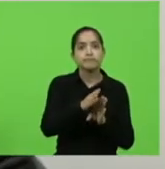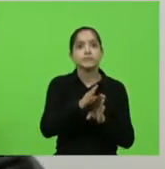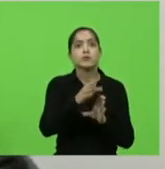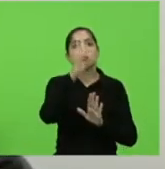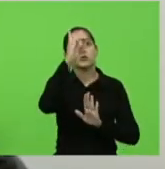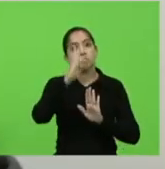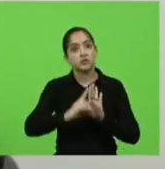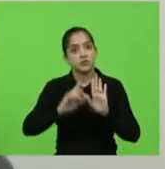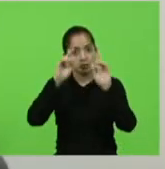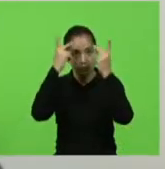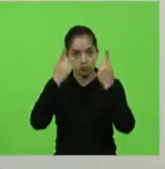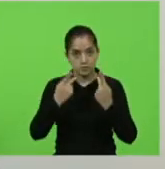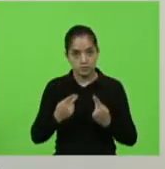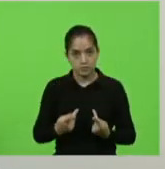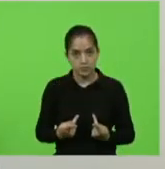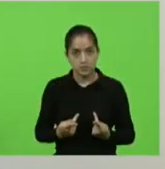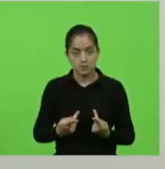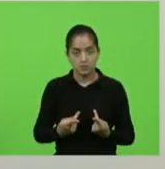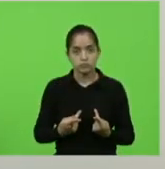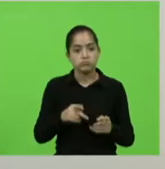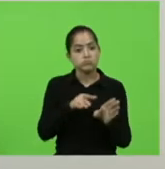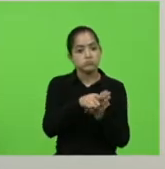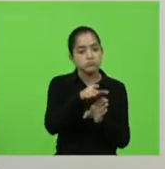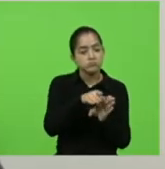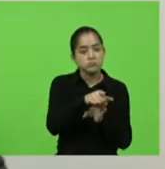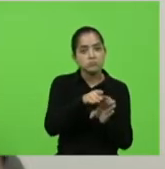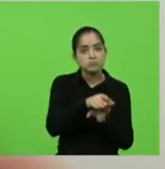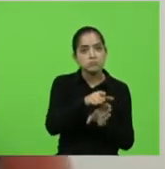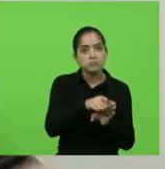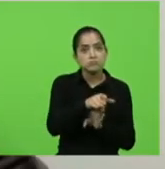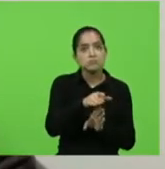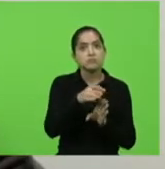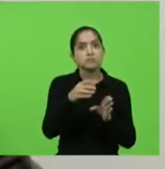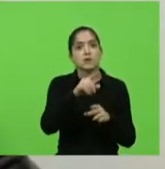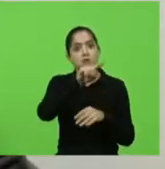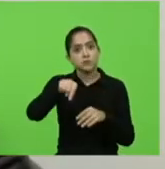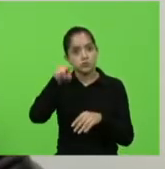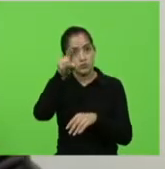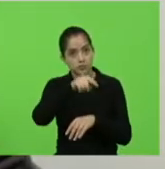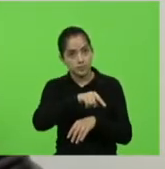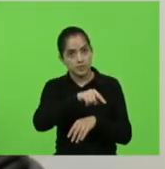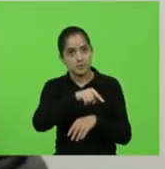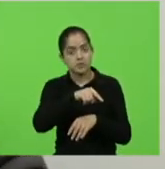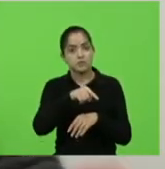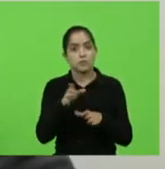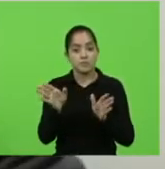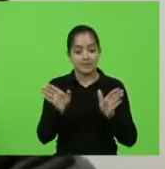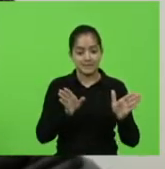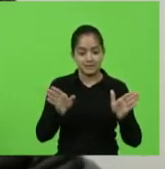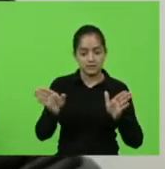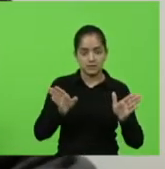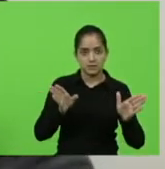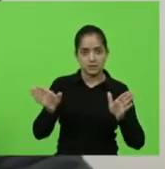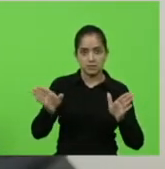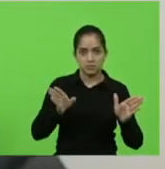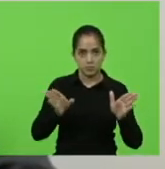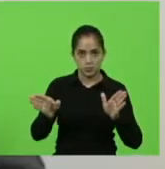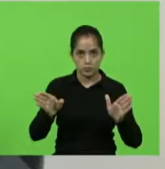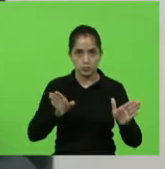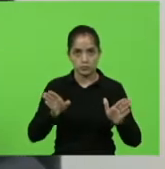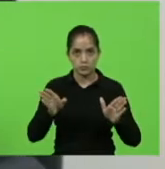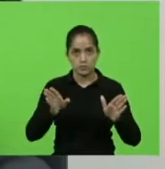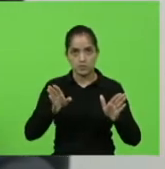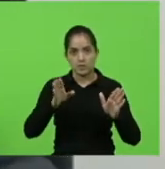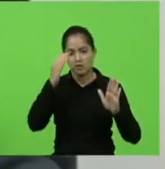ela expediu recomendação pedindo a suspensão por tempo indeterminado do cumprimento